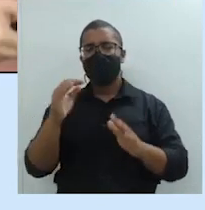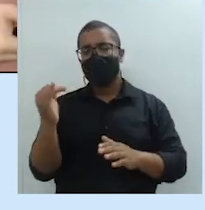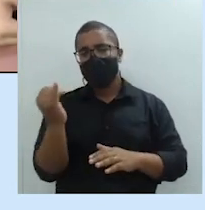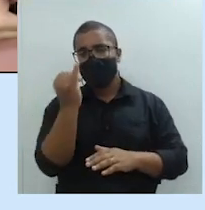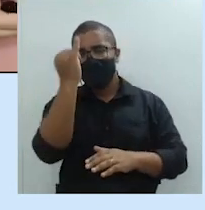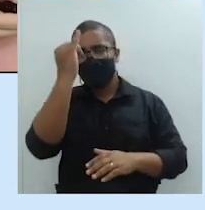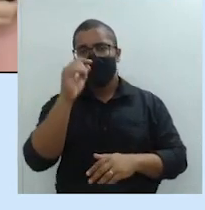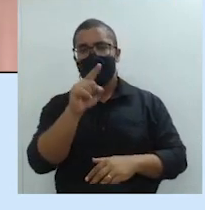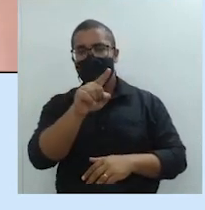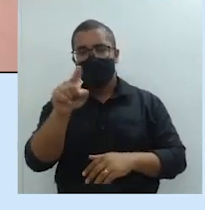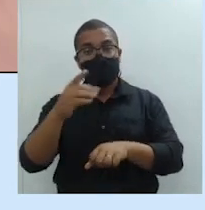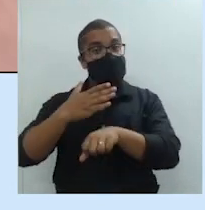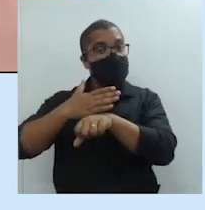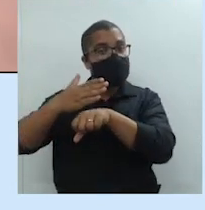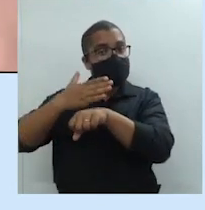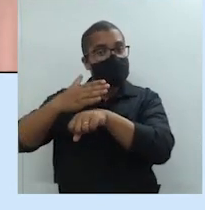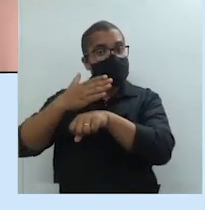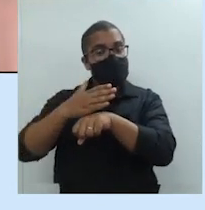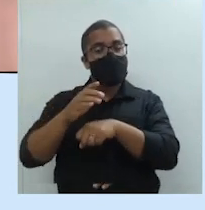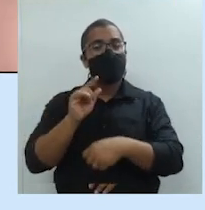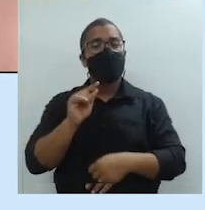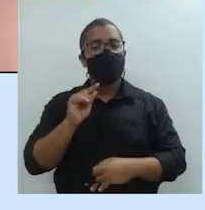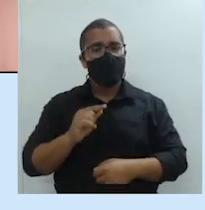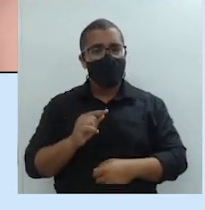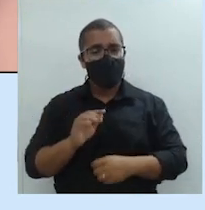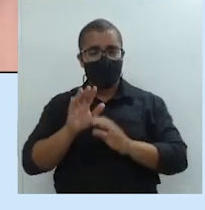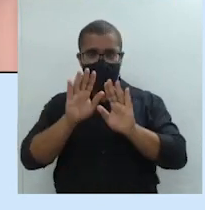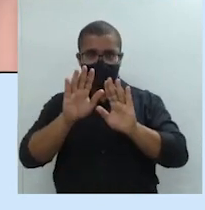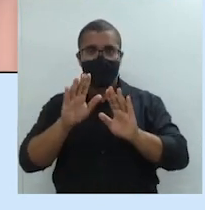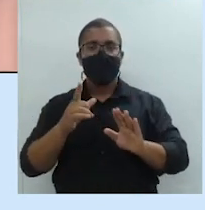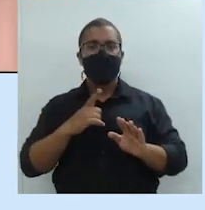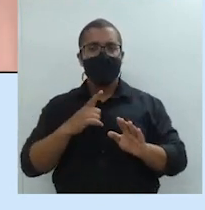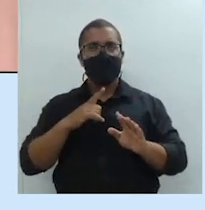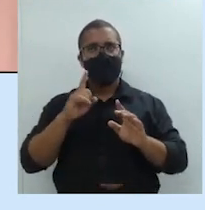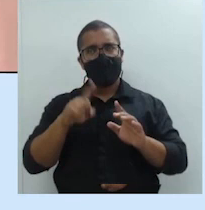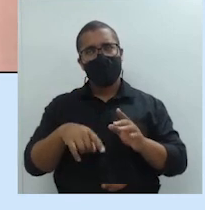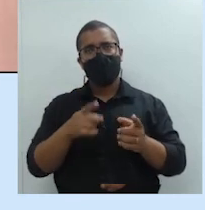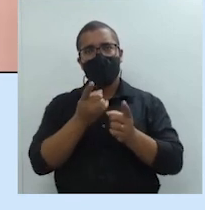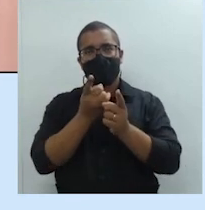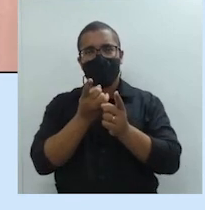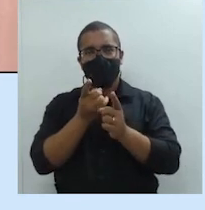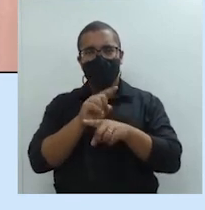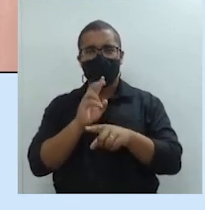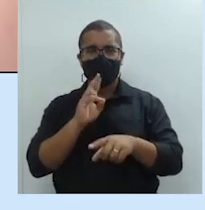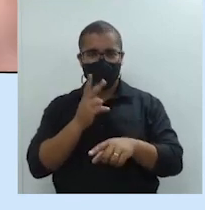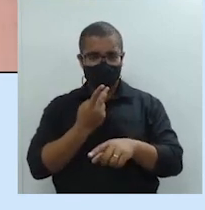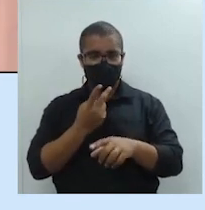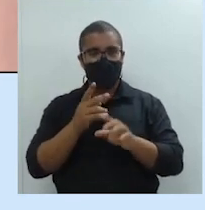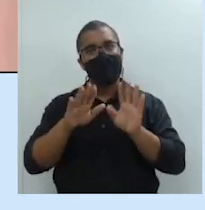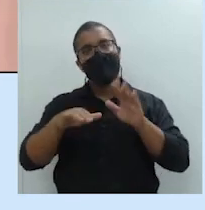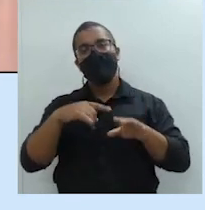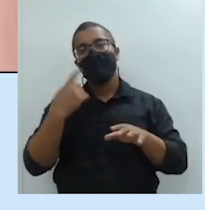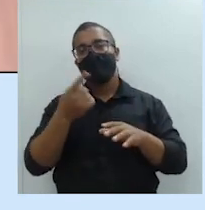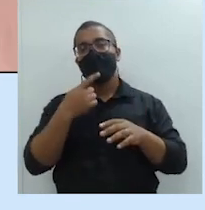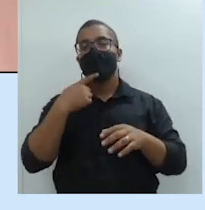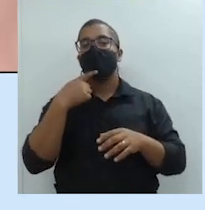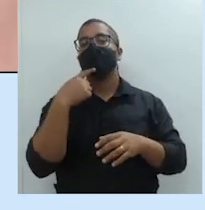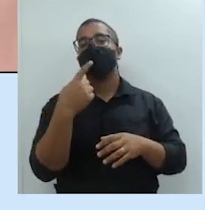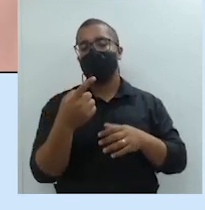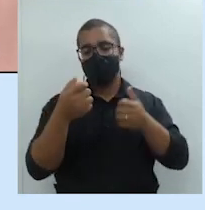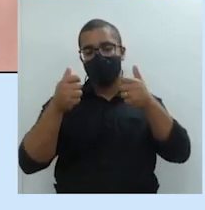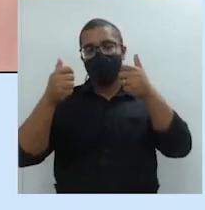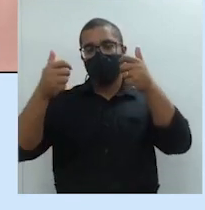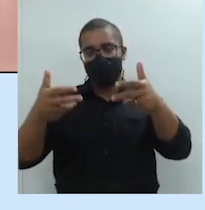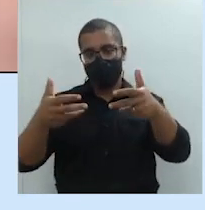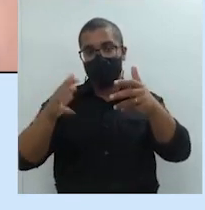Algo importante que vocês podem treinar sobre o não dito é justamente uma ironia. Muitas vezes nós